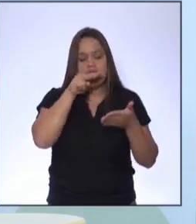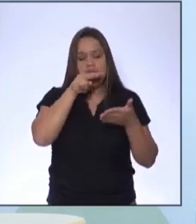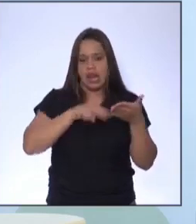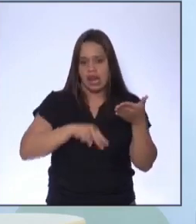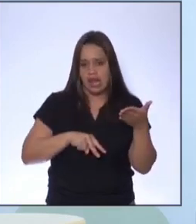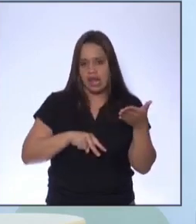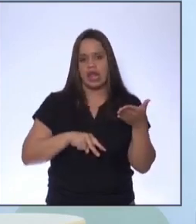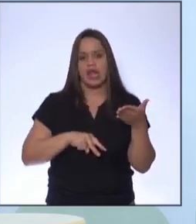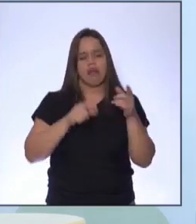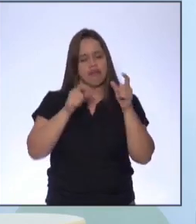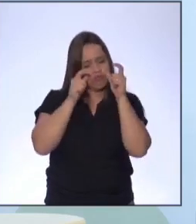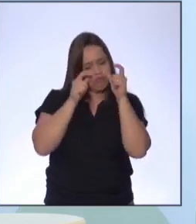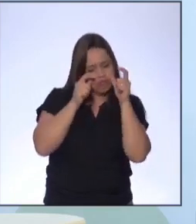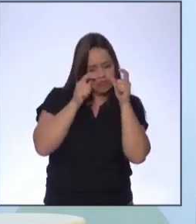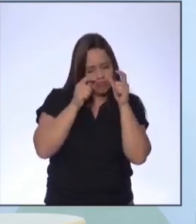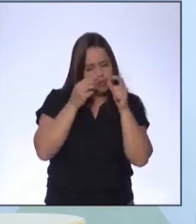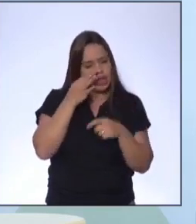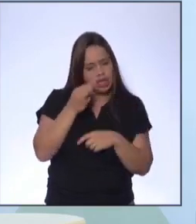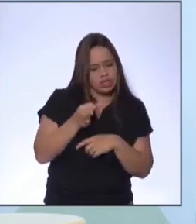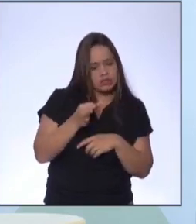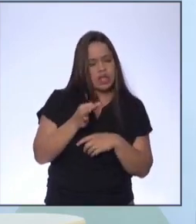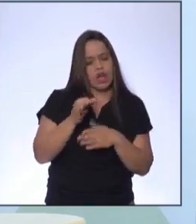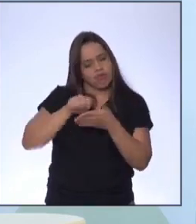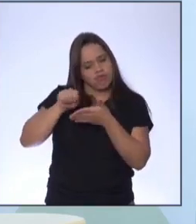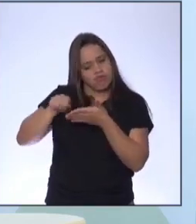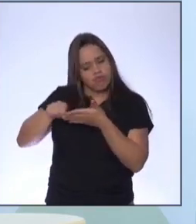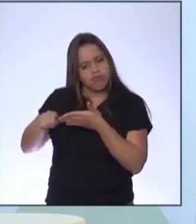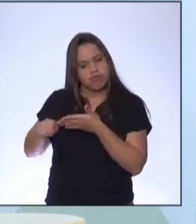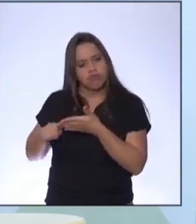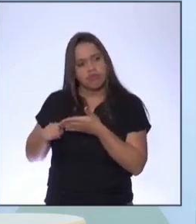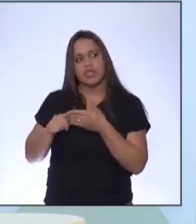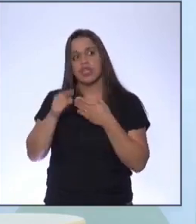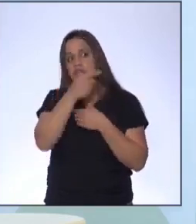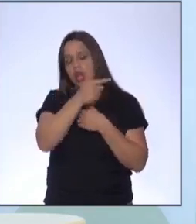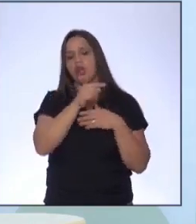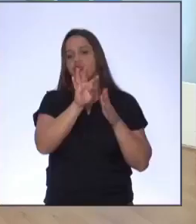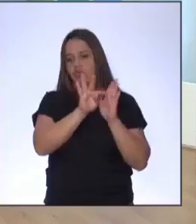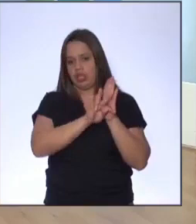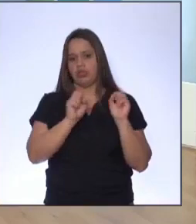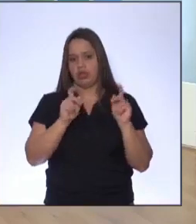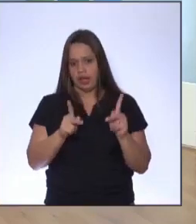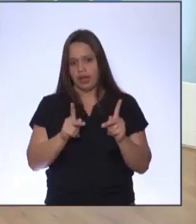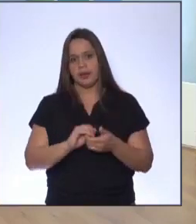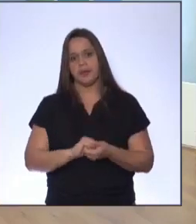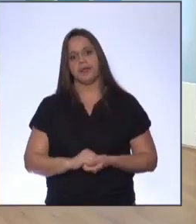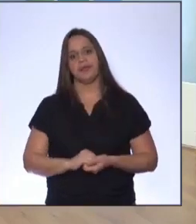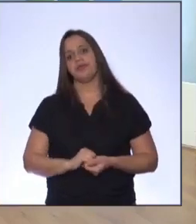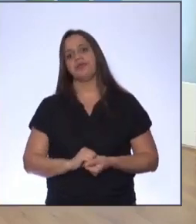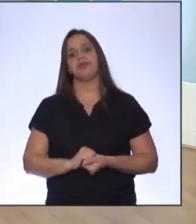reler, observar e fazer algumas anotações referente a esses textos, tá bom? Vamos lá?